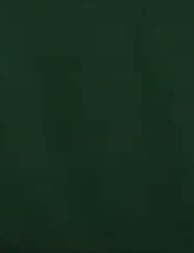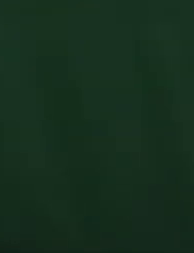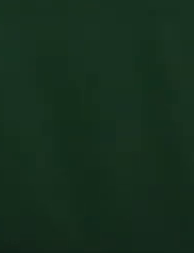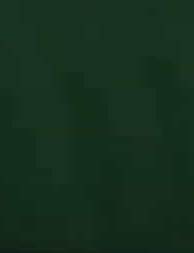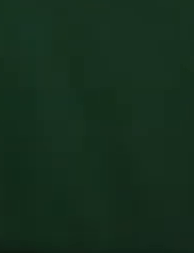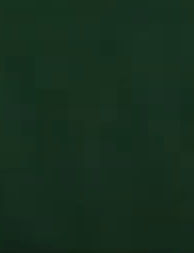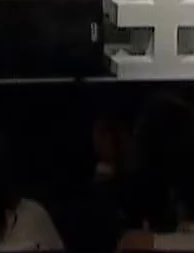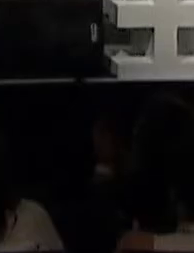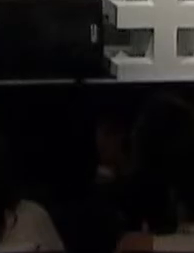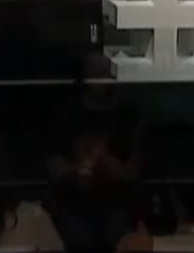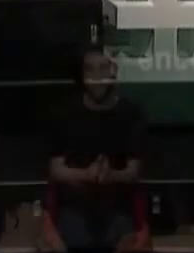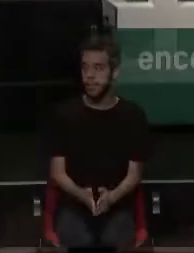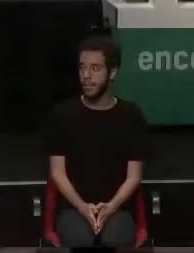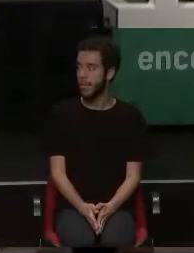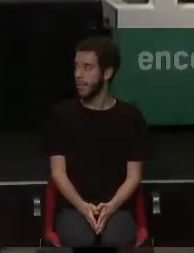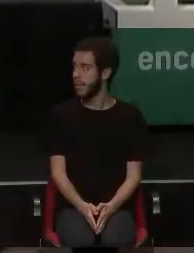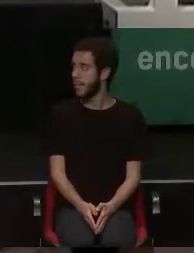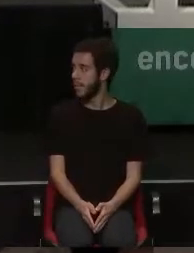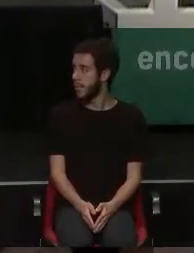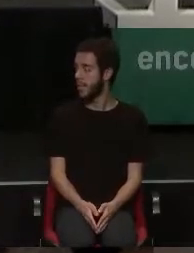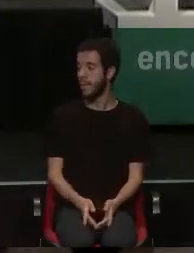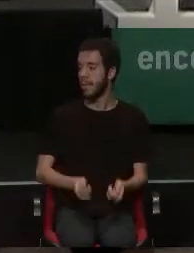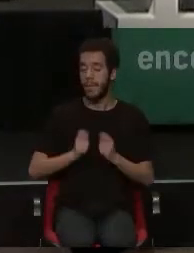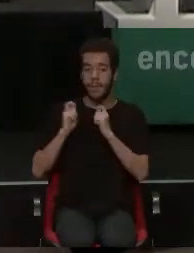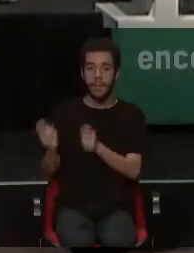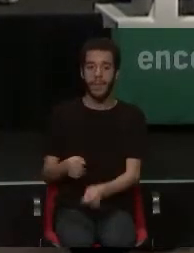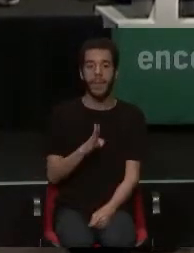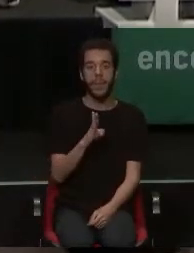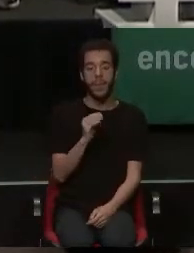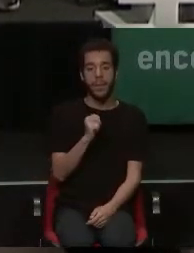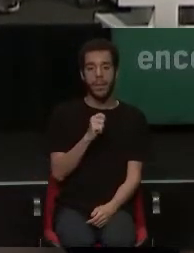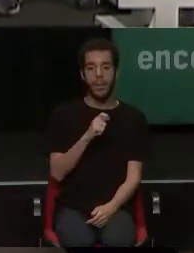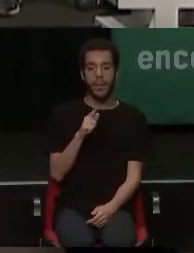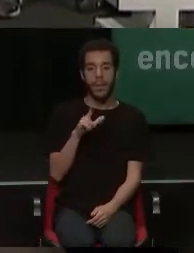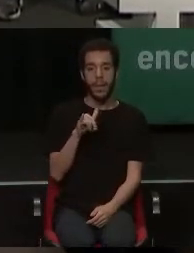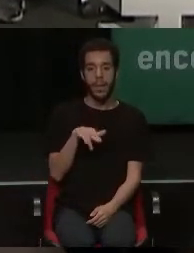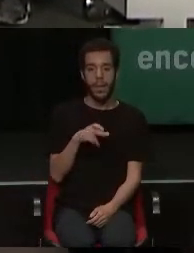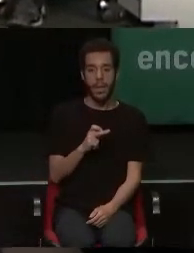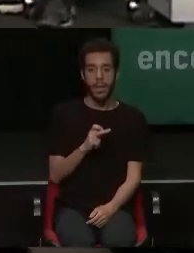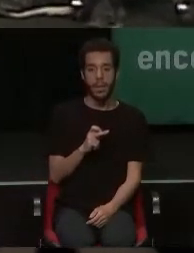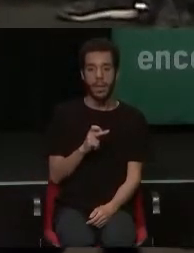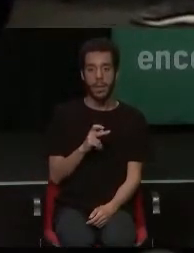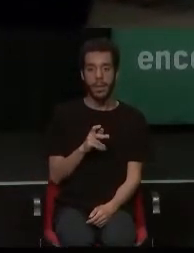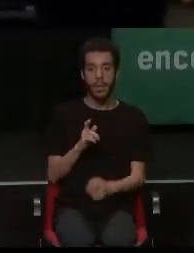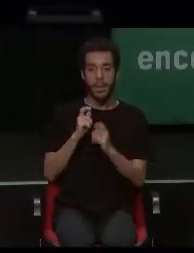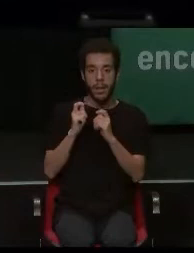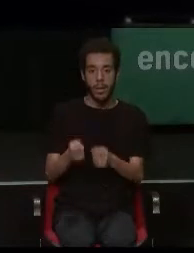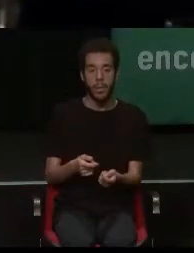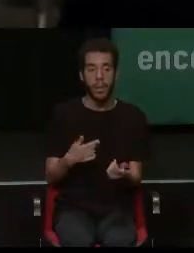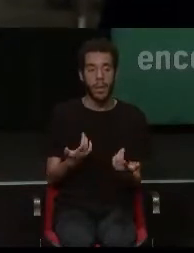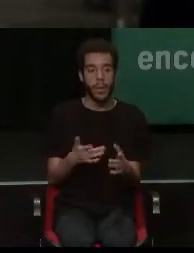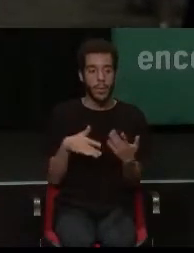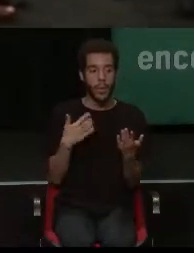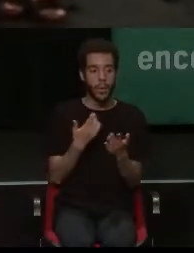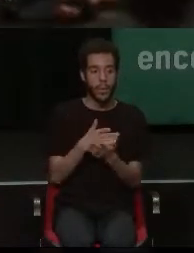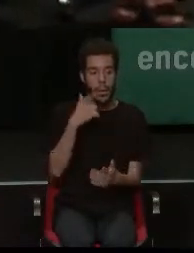Muito obrigada, Constança. Passo então a palavra a Jocelyne Desmongeaux, do Instituto Gulbenkian de Ciência, estudo do impacto da